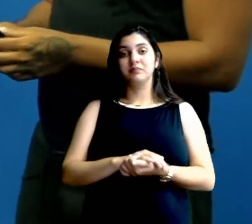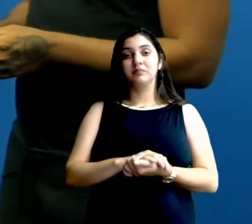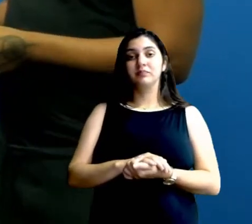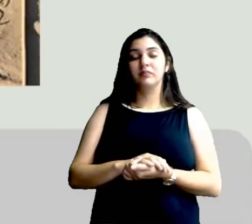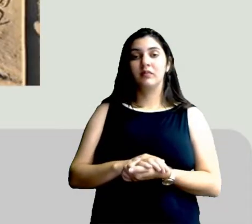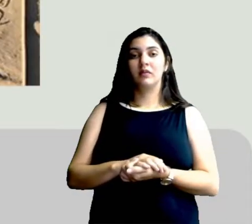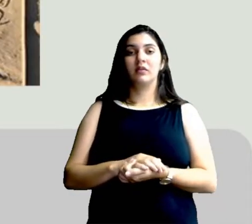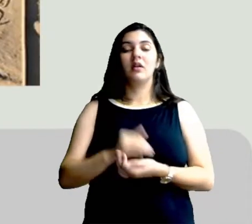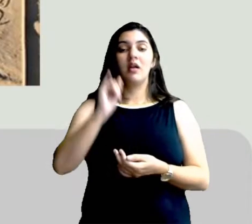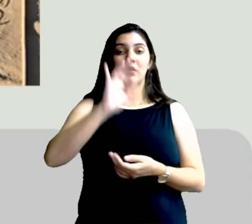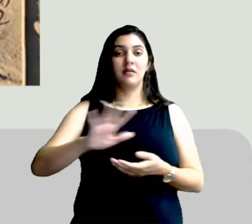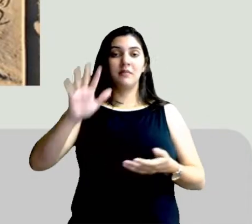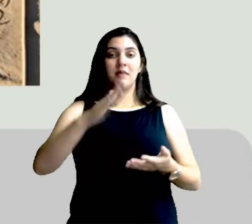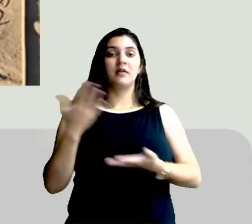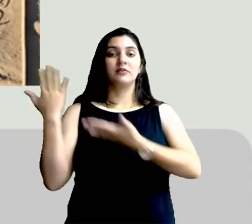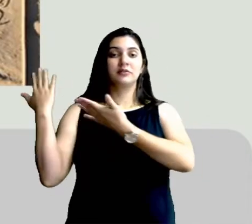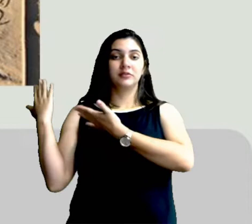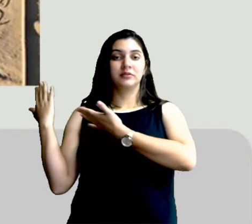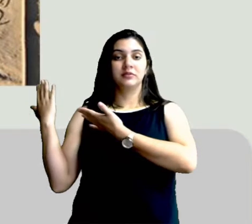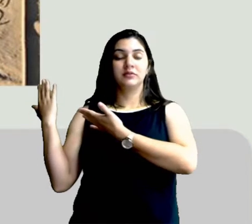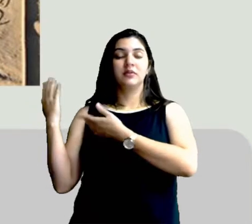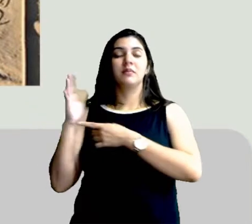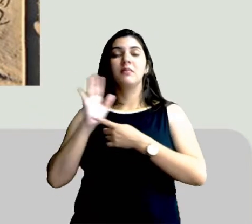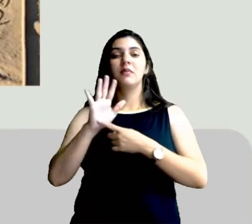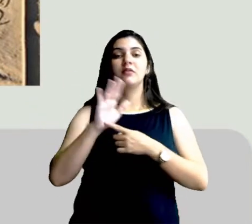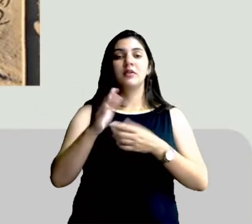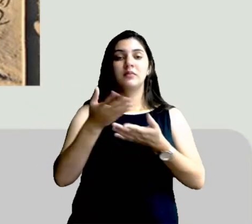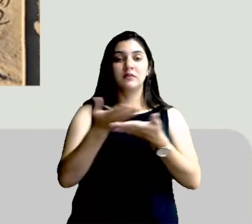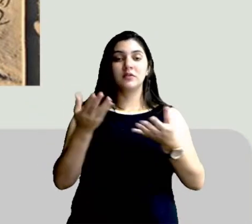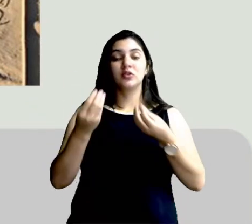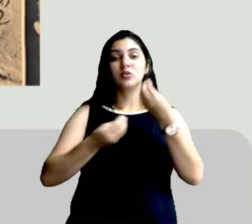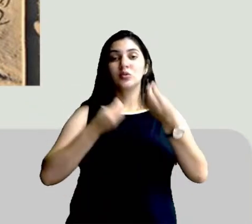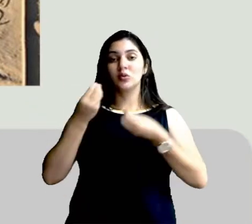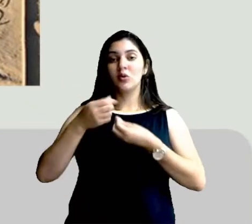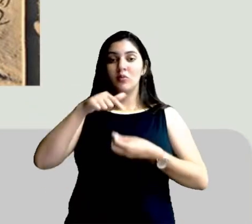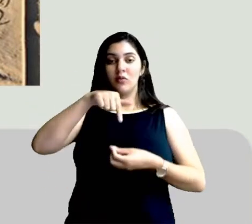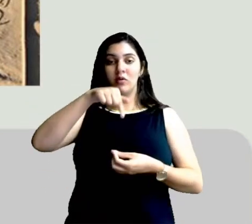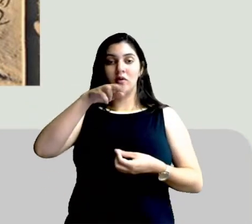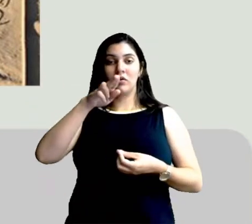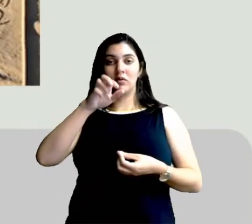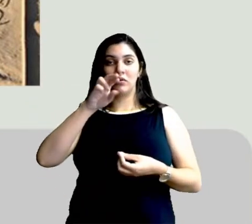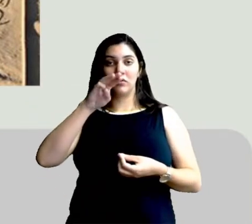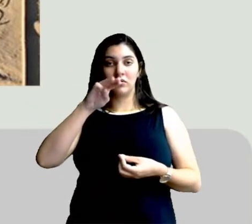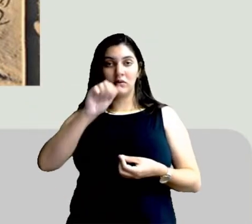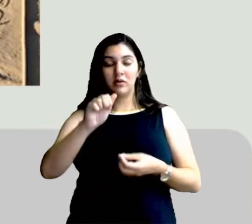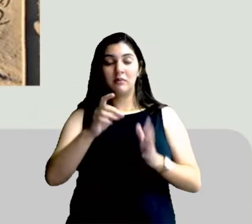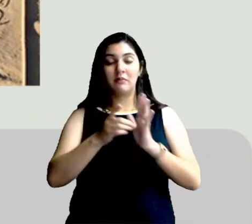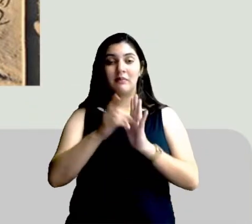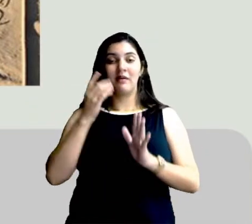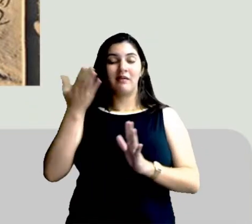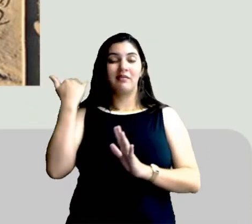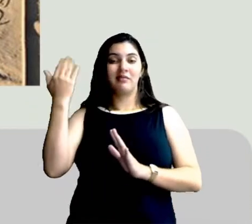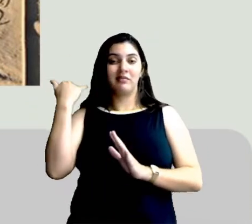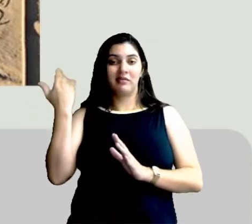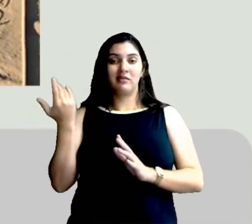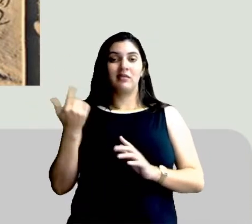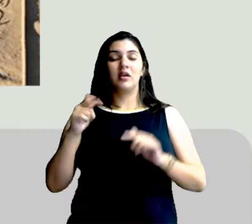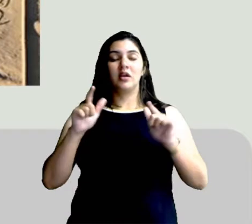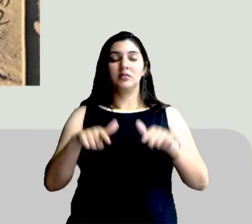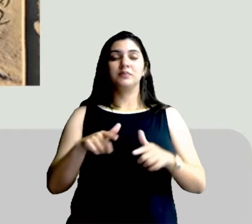e isso é essa ilustração aqui deve estar mostrando para vocês o Como era a queima antiga né um achado arqueológico certo